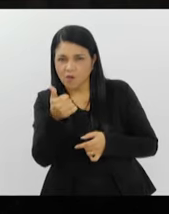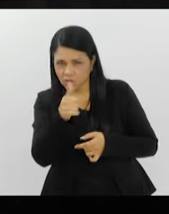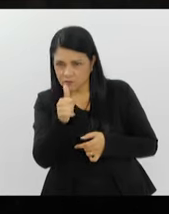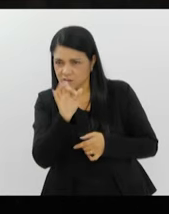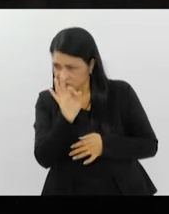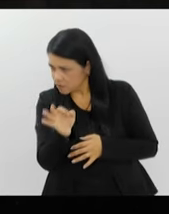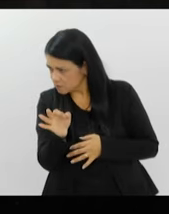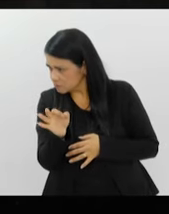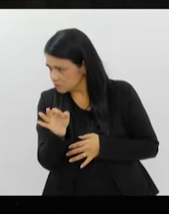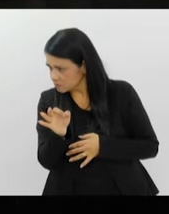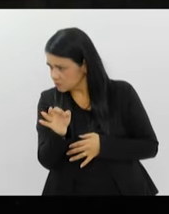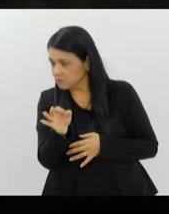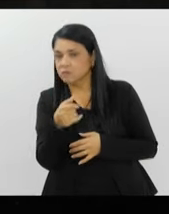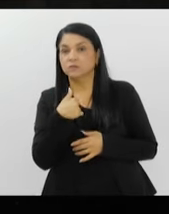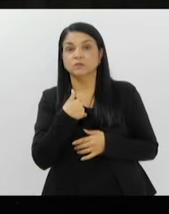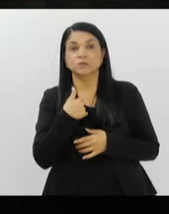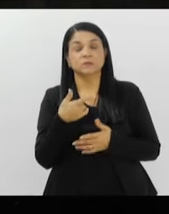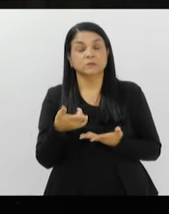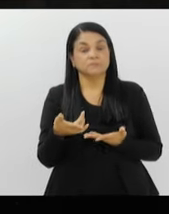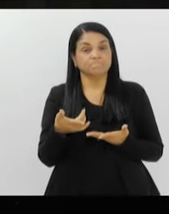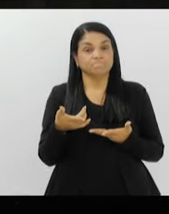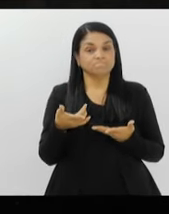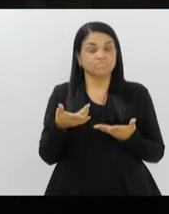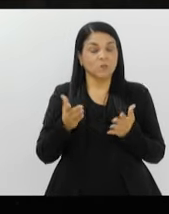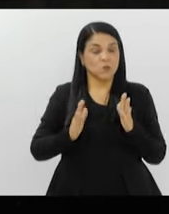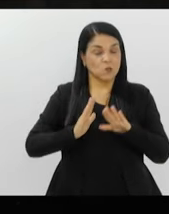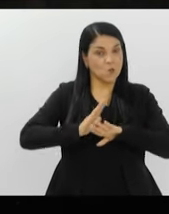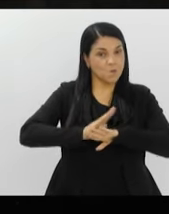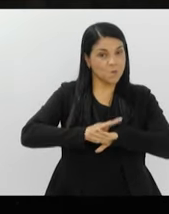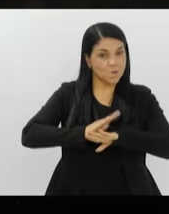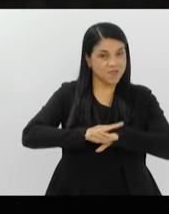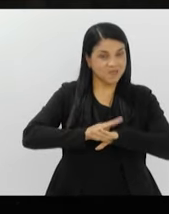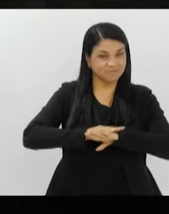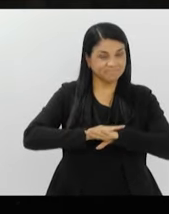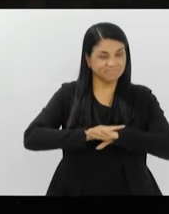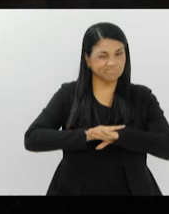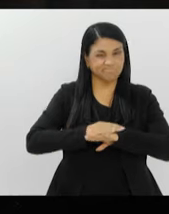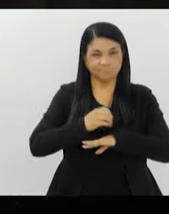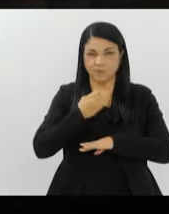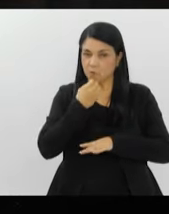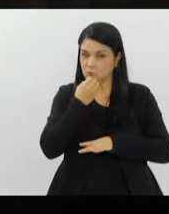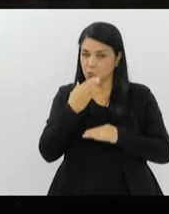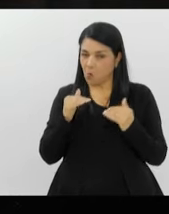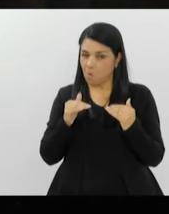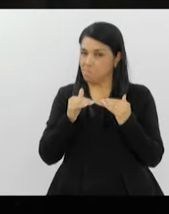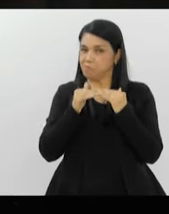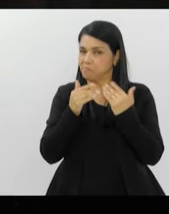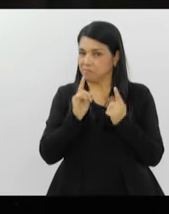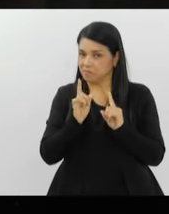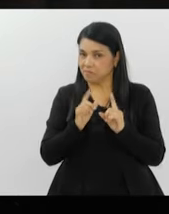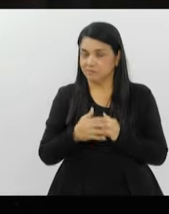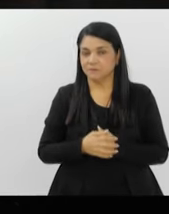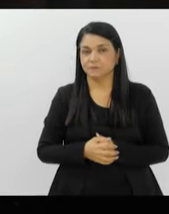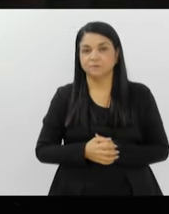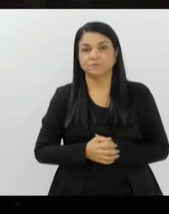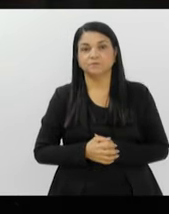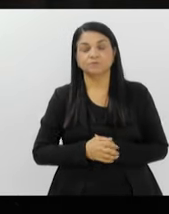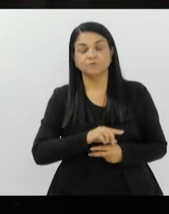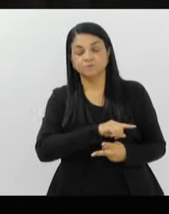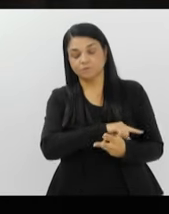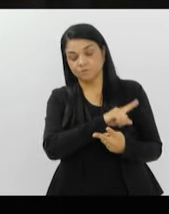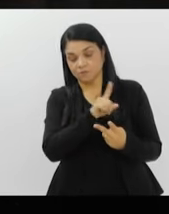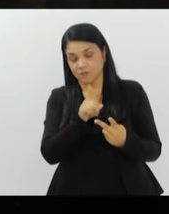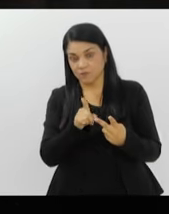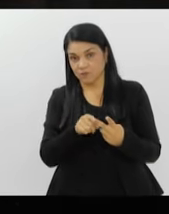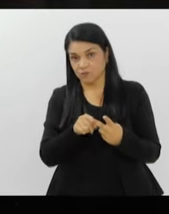deput e o clima o clima não tá muito favorável o segundo tema